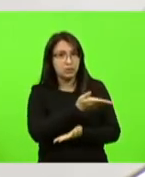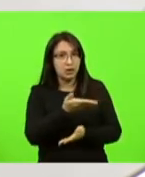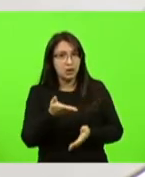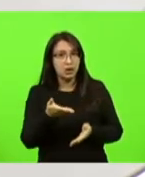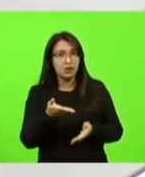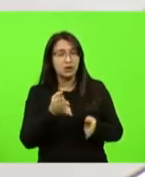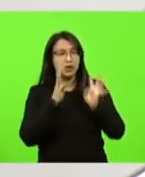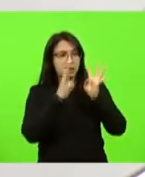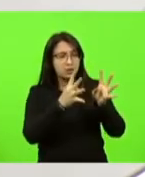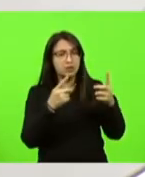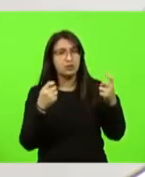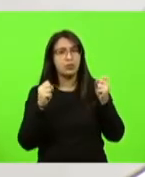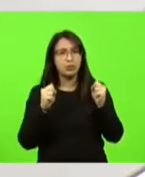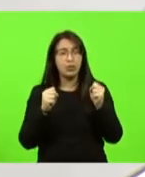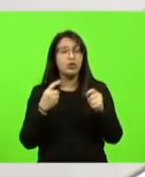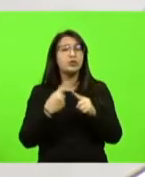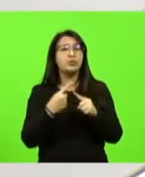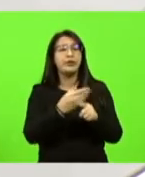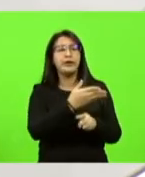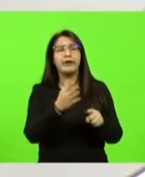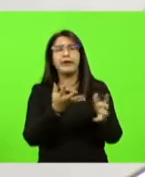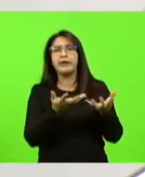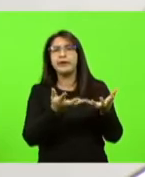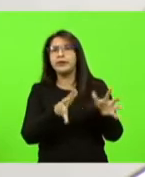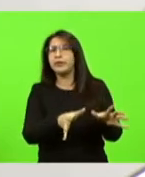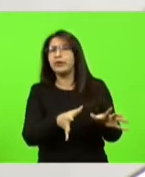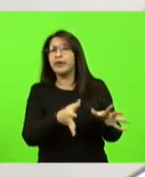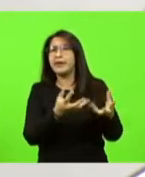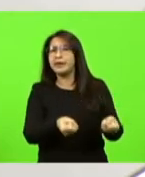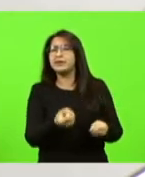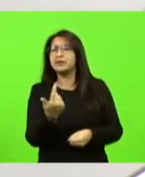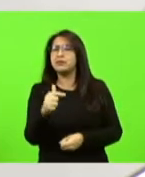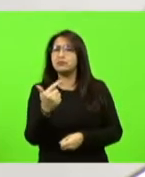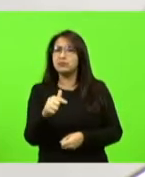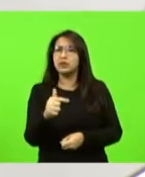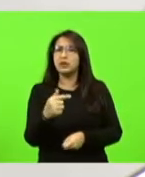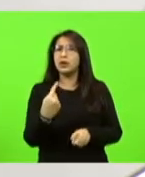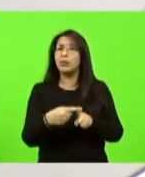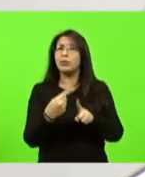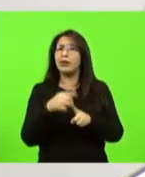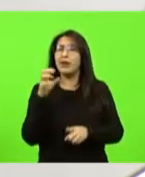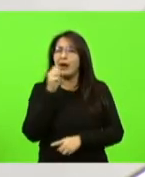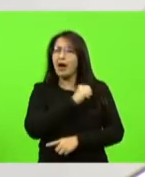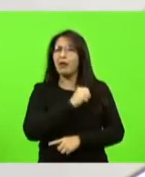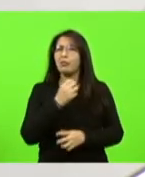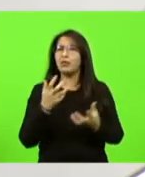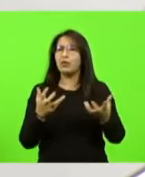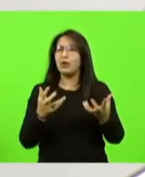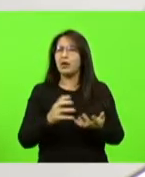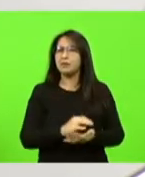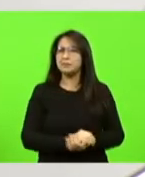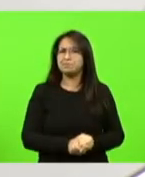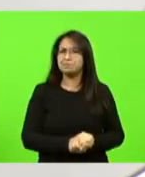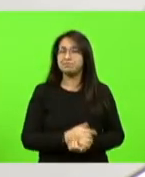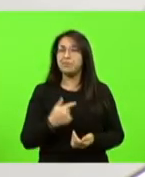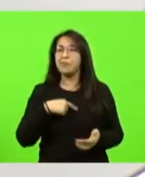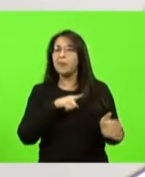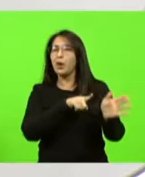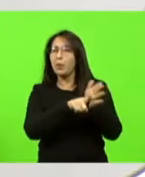posicionam ao contrário? Por que o assodamento? Por que o assodamento? Como eu não pude